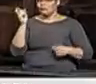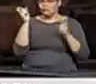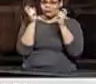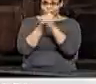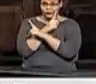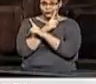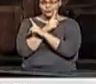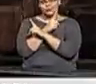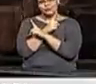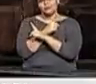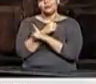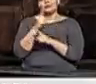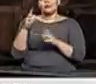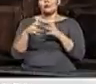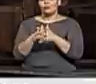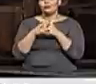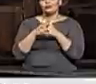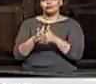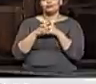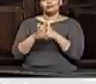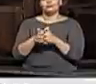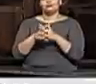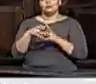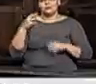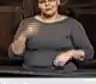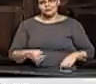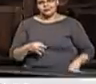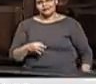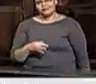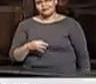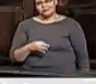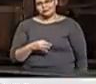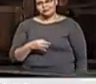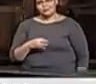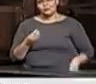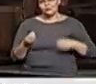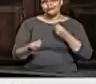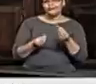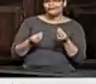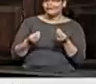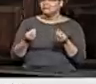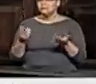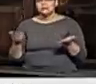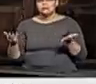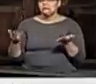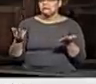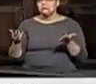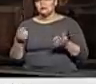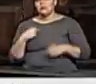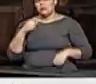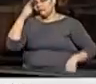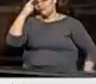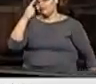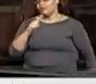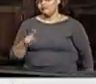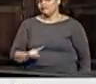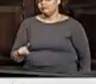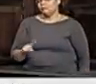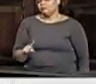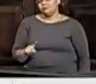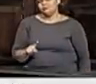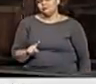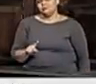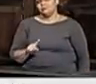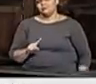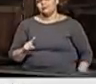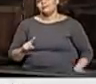difícil diante dessa confusão é acertar o meio. Eu não sei, senhor presidente.